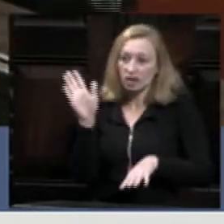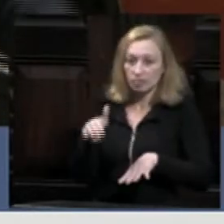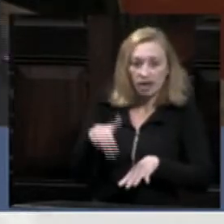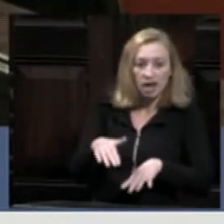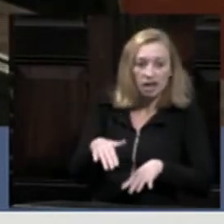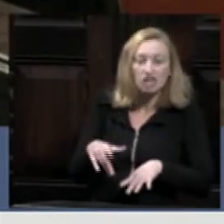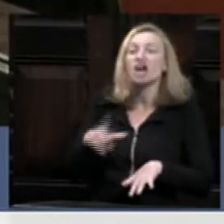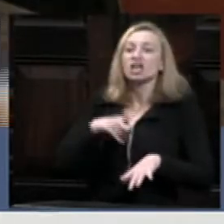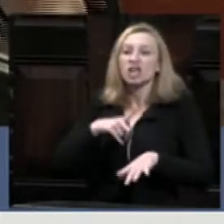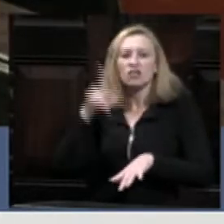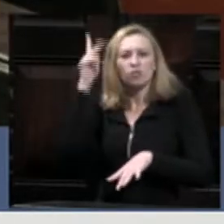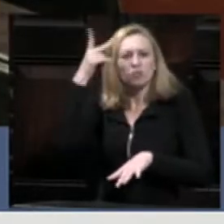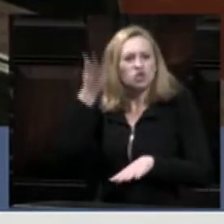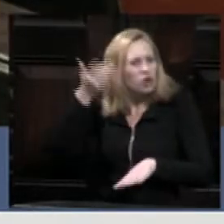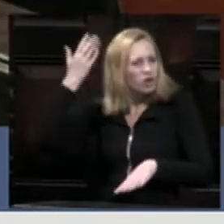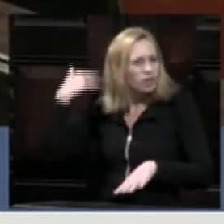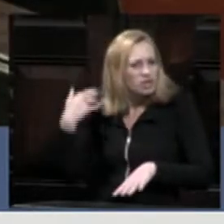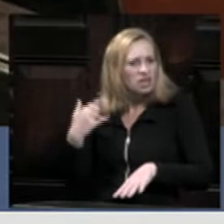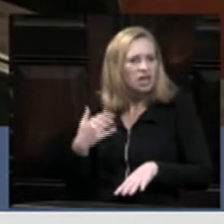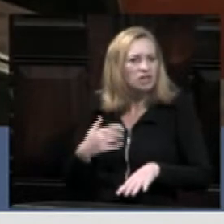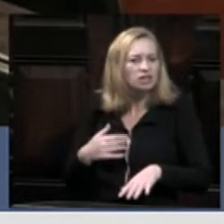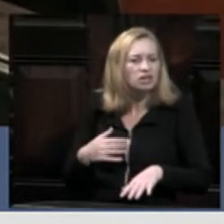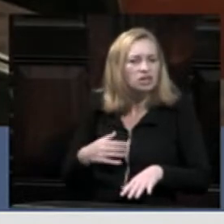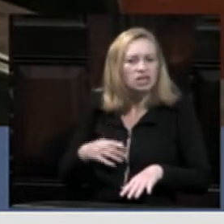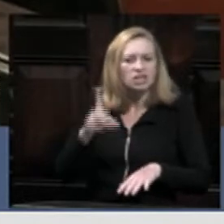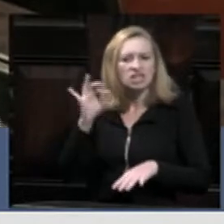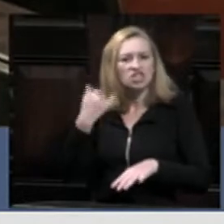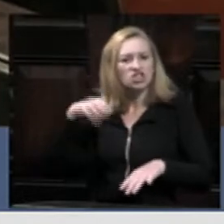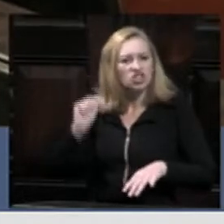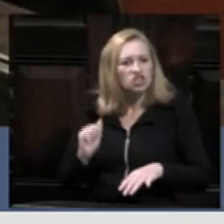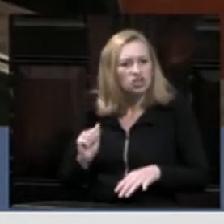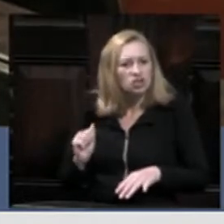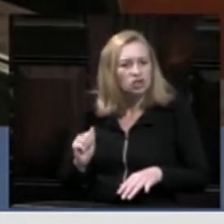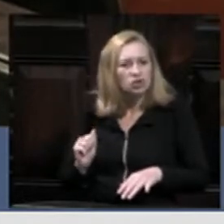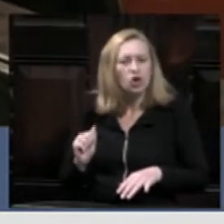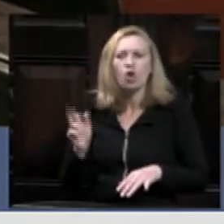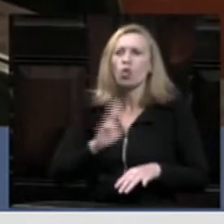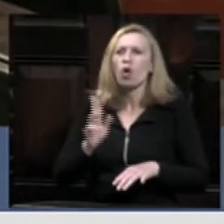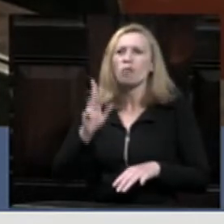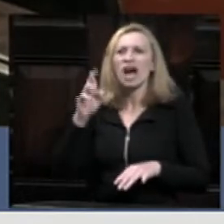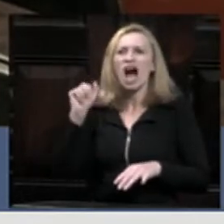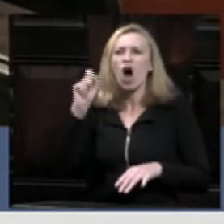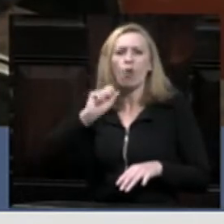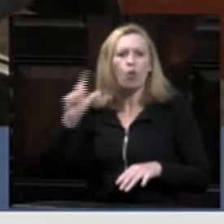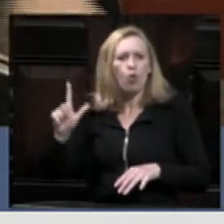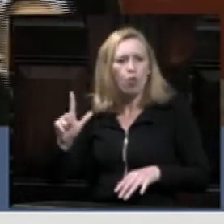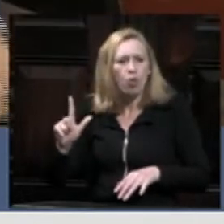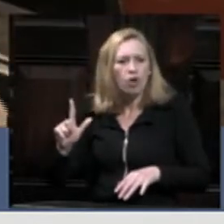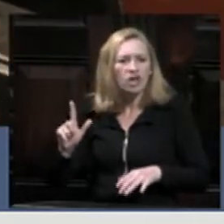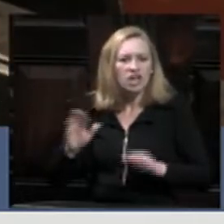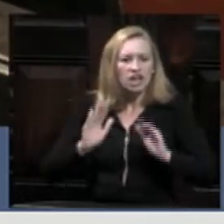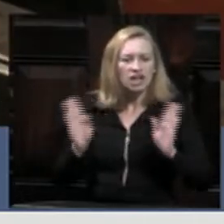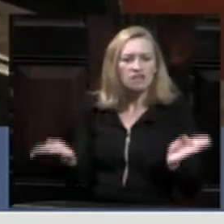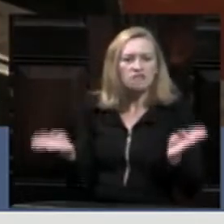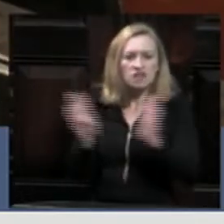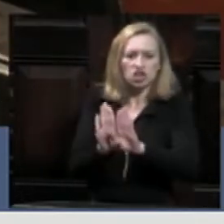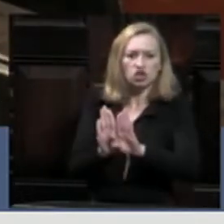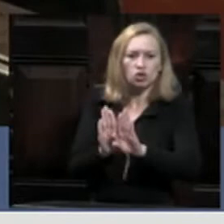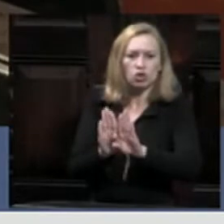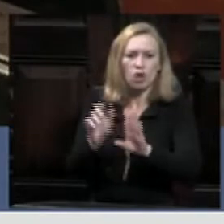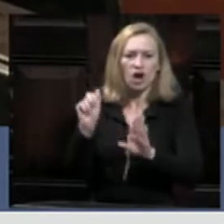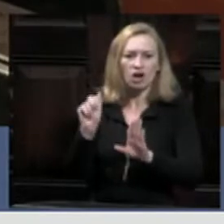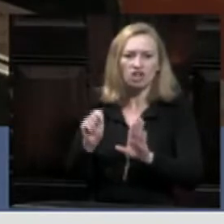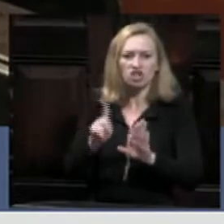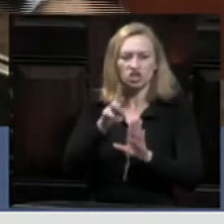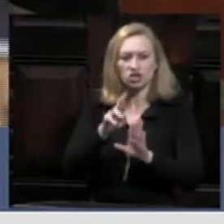ex-gestor na ocasião, presidente da Sudeste, deputada Cidinha, me lembro dele, o nome dele era Raul Raposo, ele fechou a geral do Maracanã e